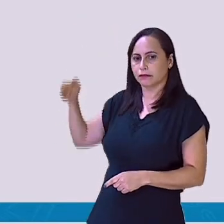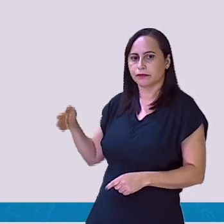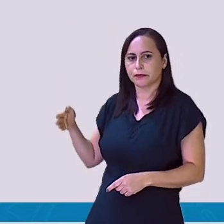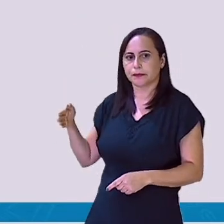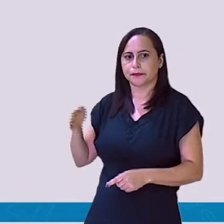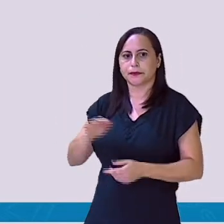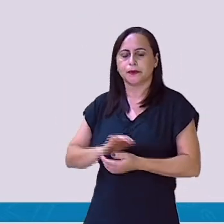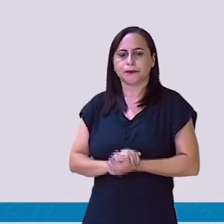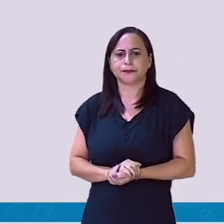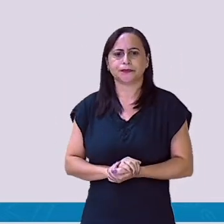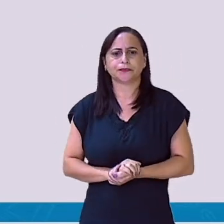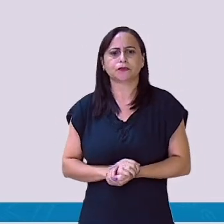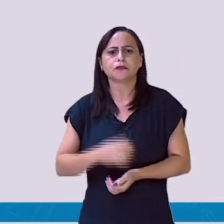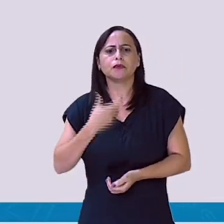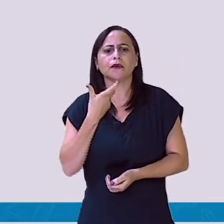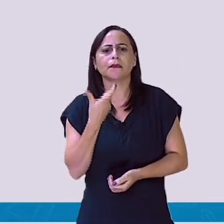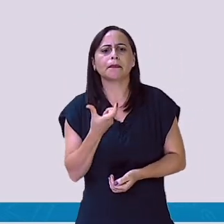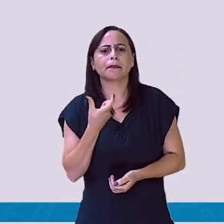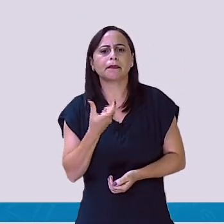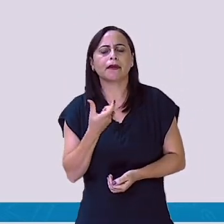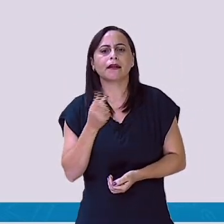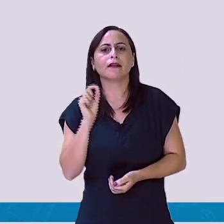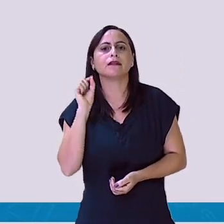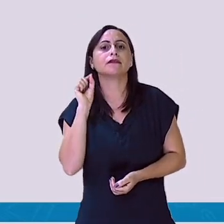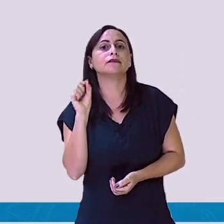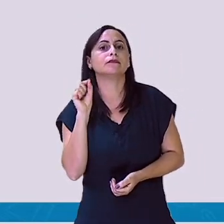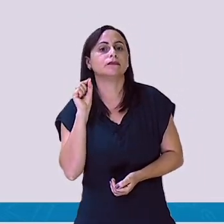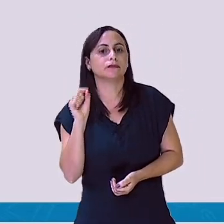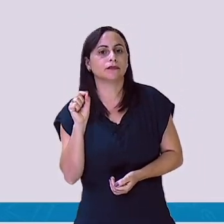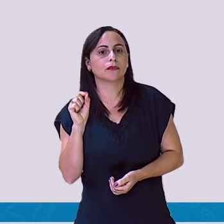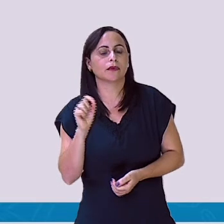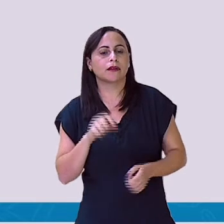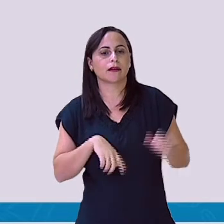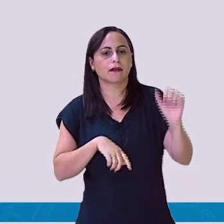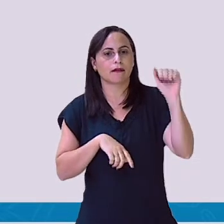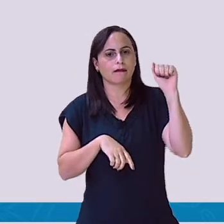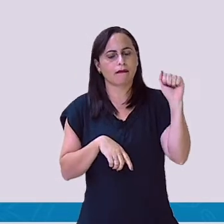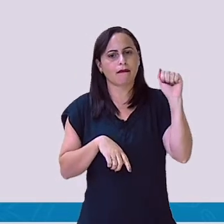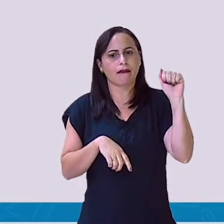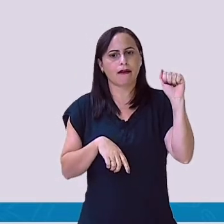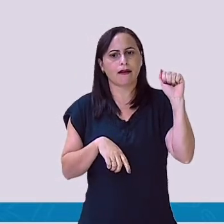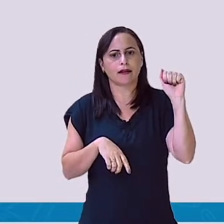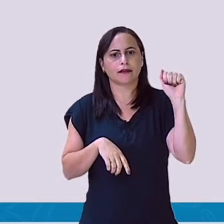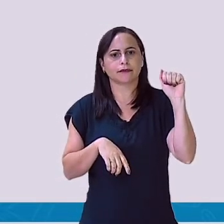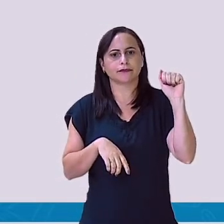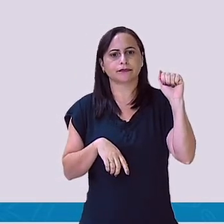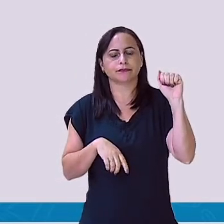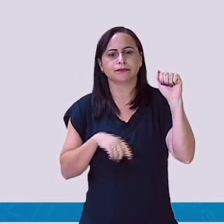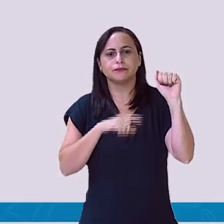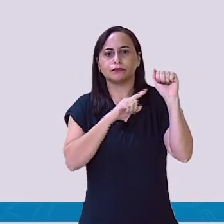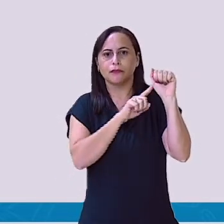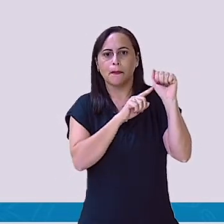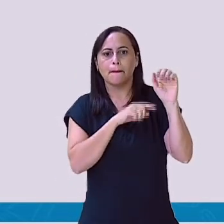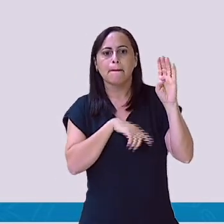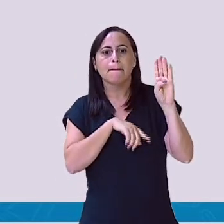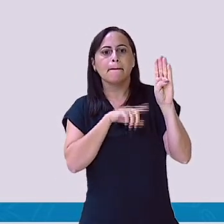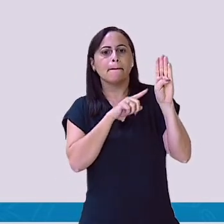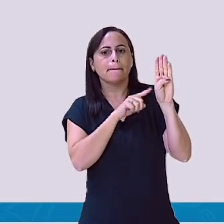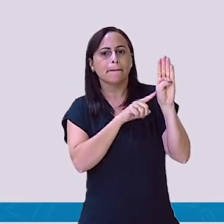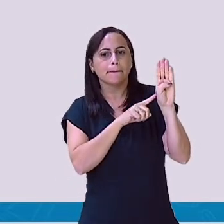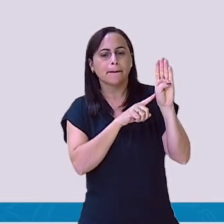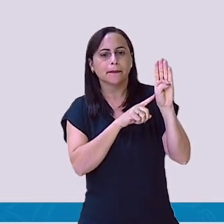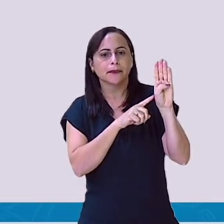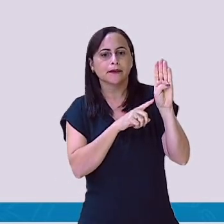As palavras em destaque são: letra A, hiato e ditongo. Letra